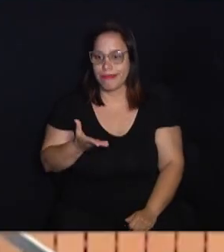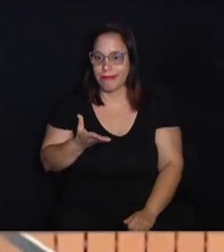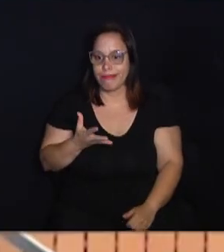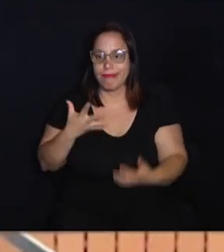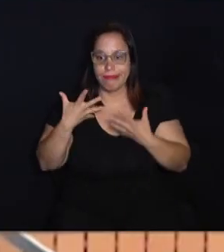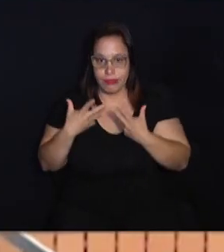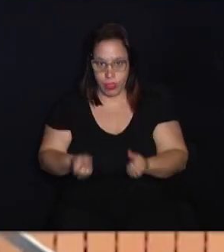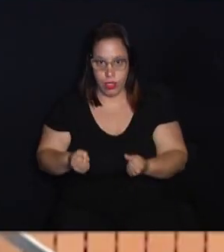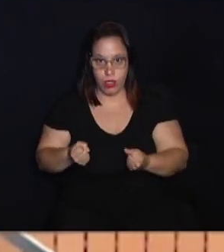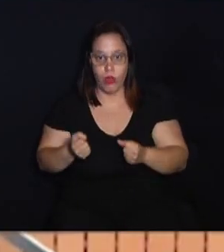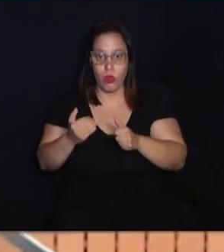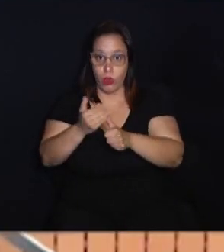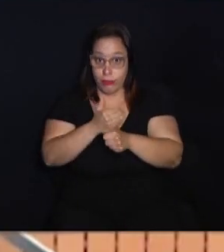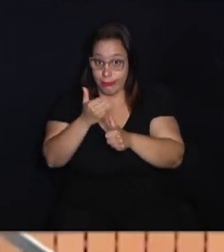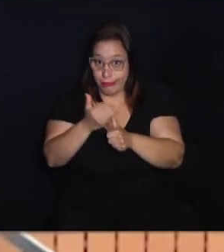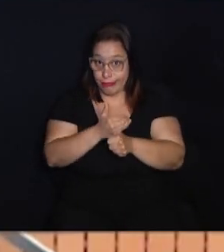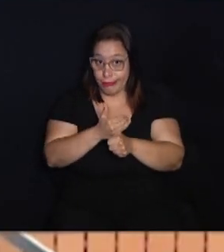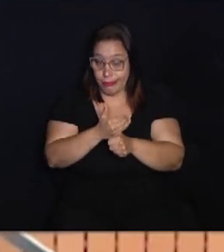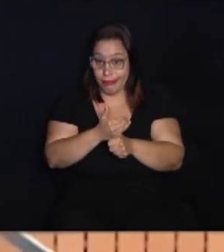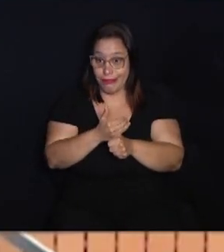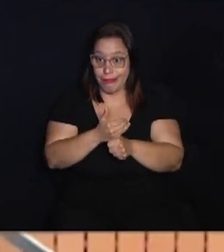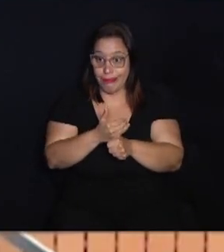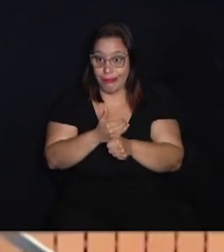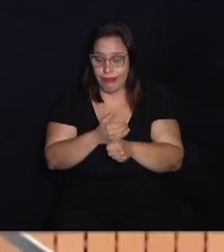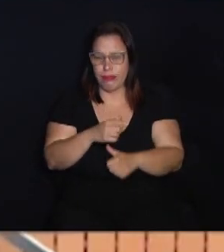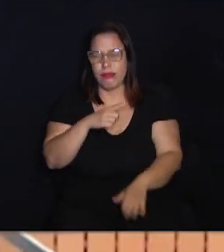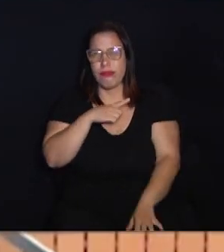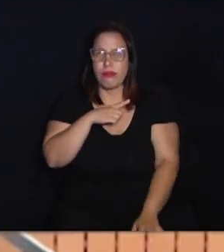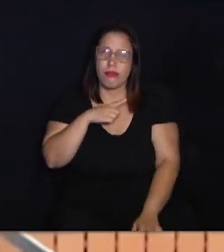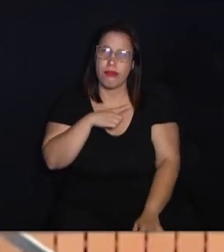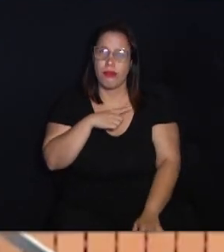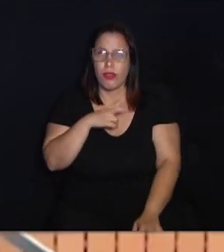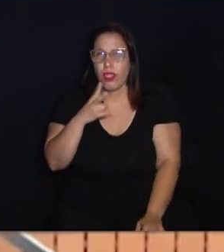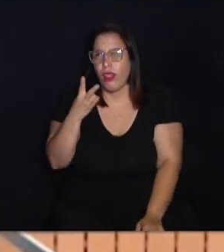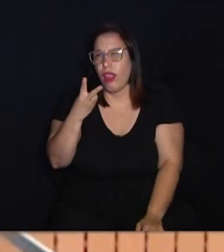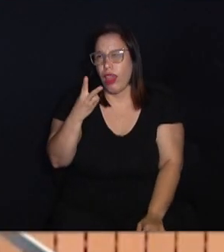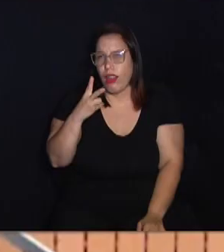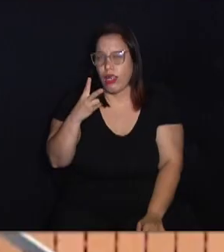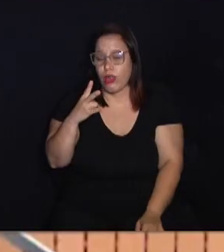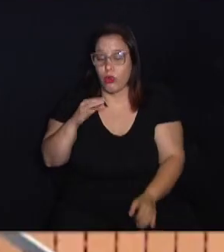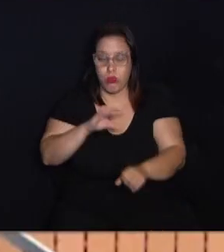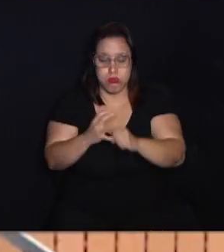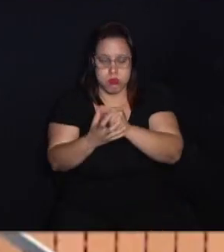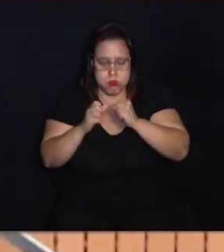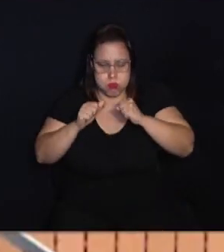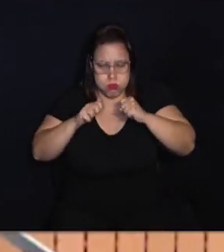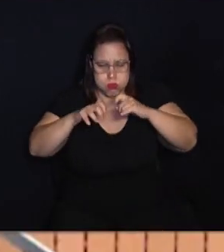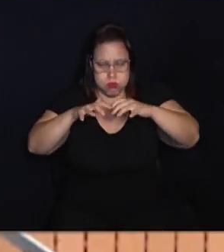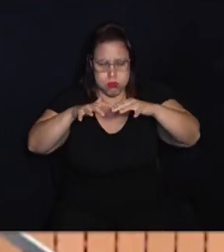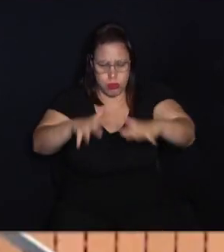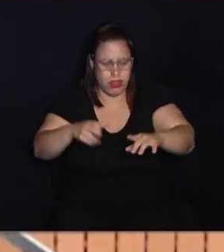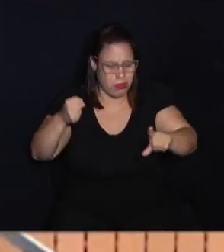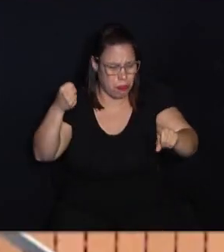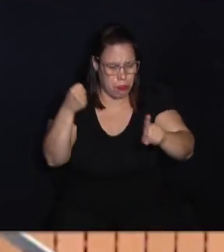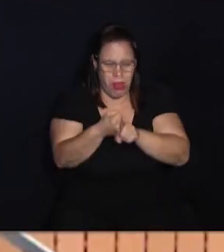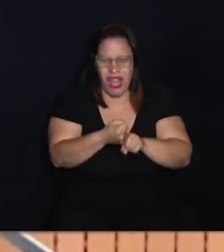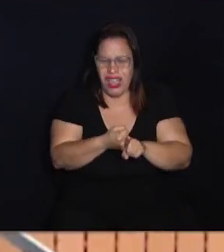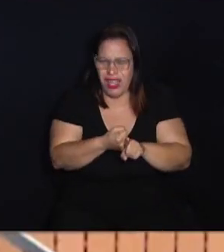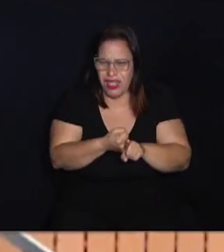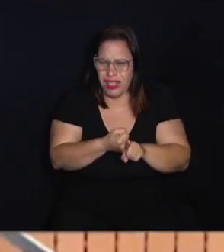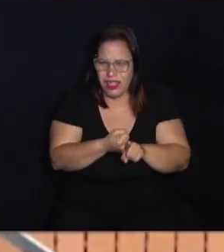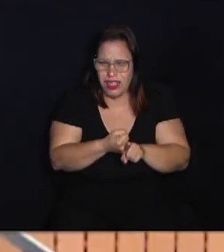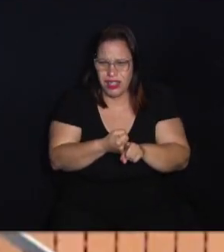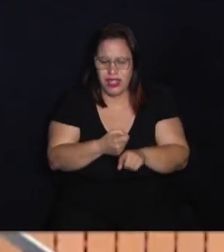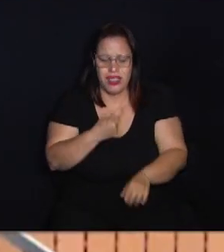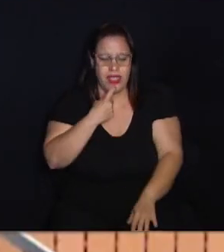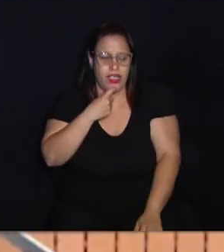assumiu o mandato que tivemos a segunda onda da pandemia, que foi extremamente impactante. Mas a